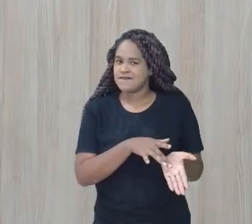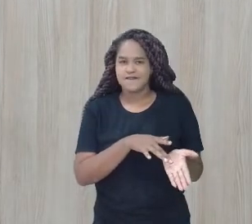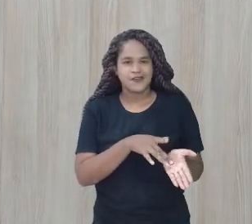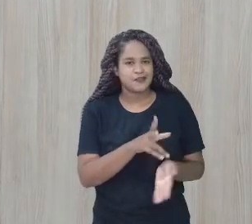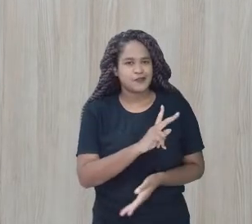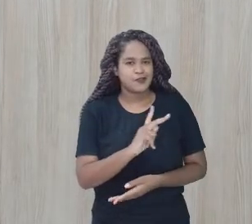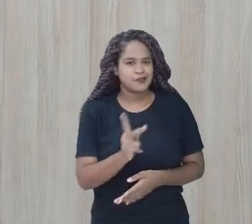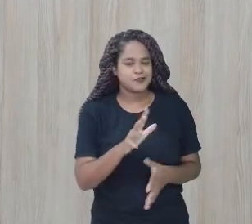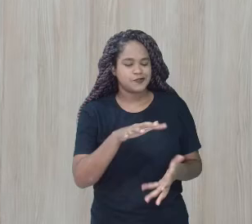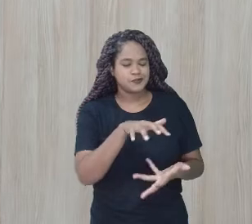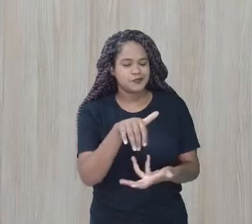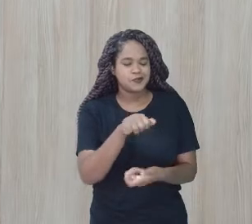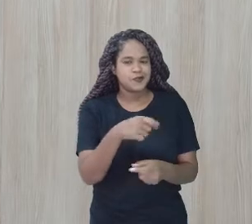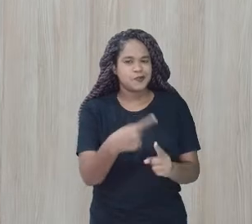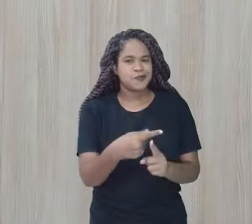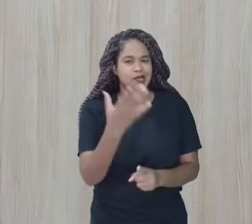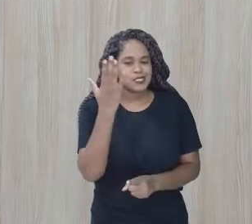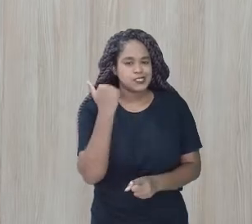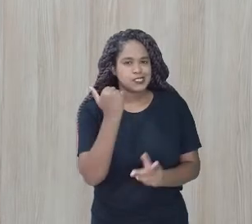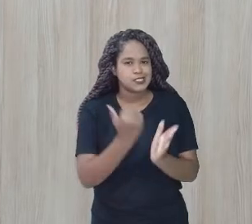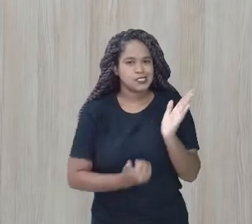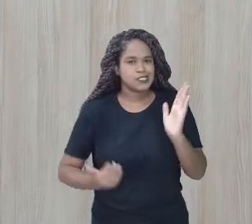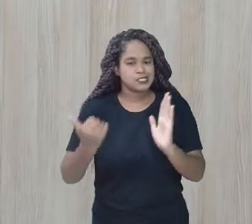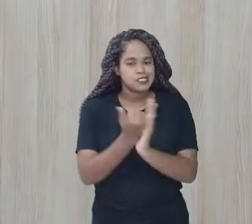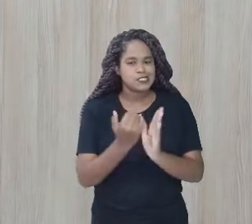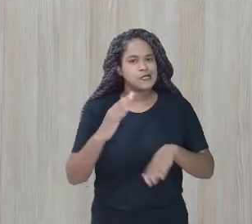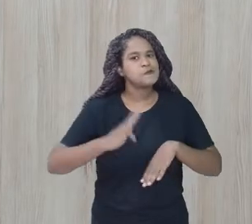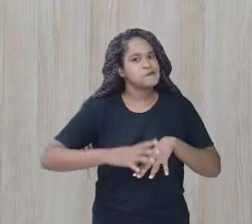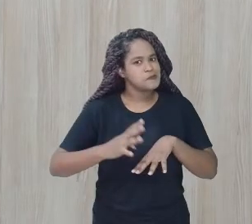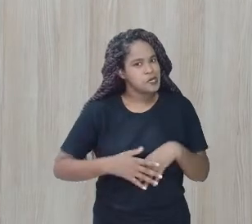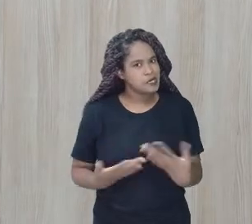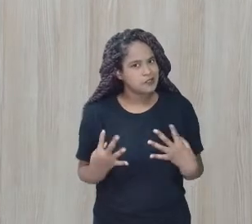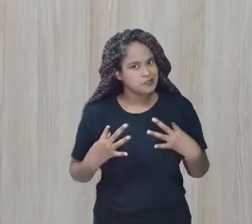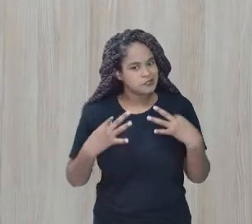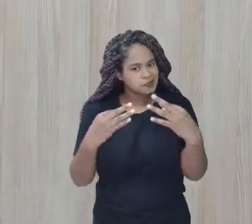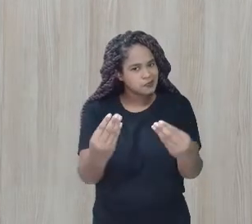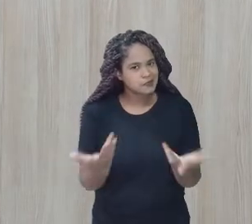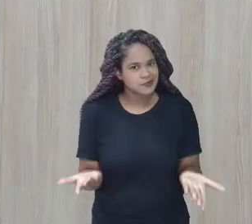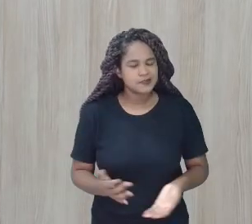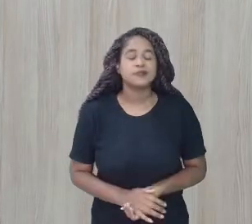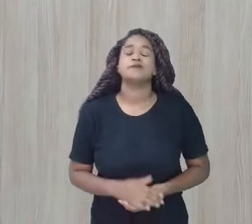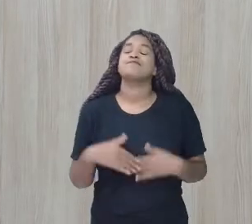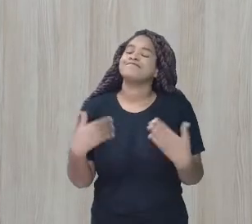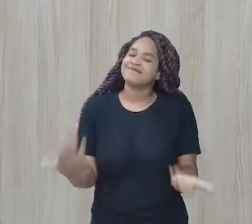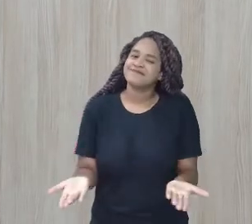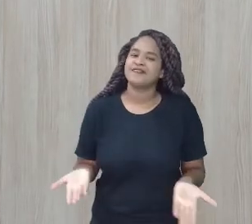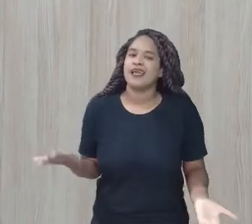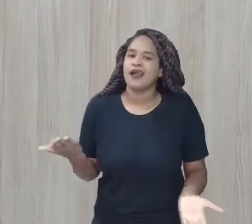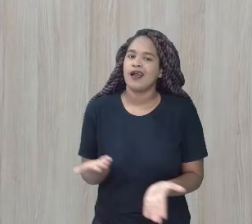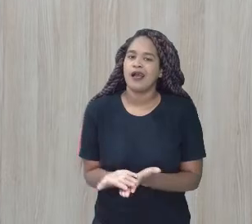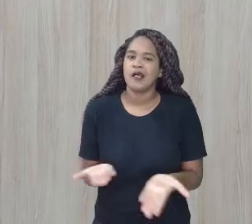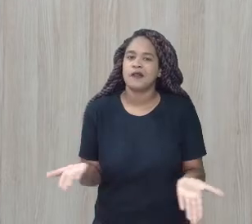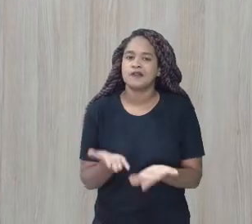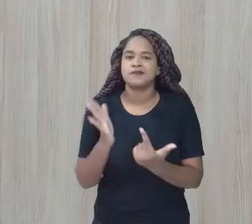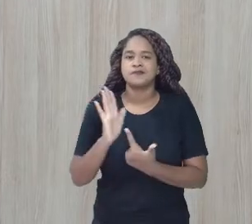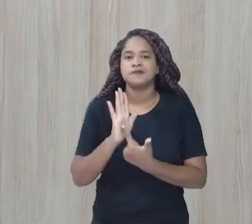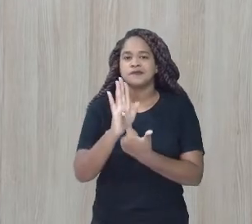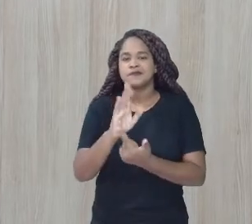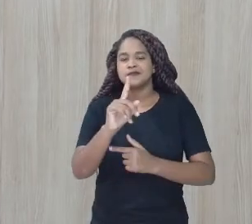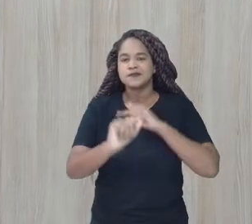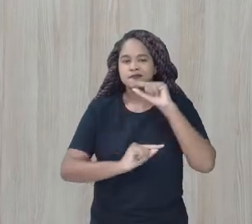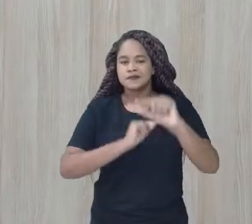porque ela está sabendo das aplicações de matemática em tudo. Ó, gente, a aula de hoje foi para mostrar para você que essa ideia